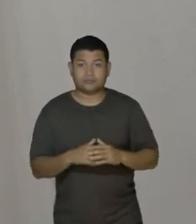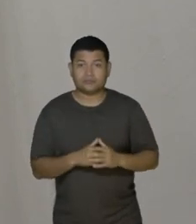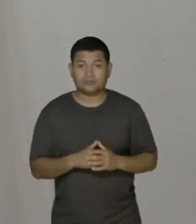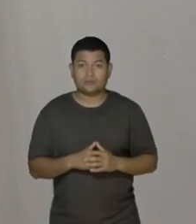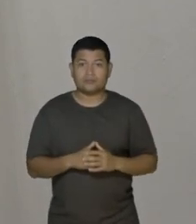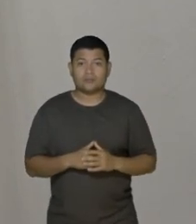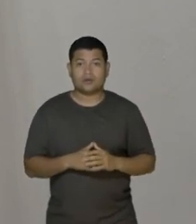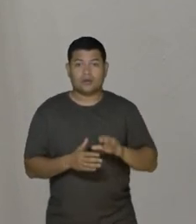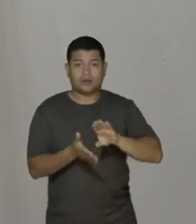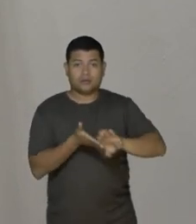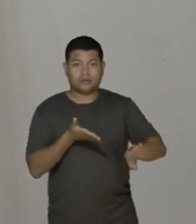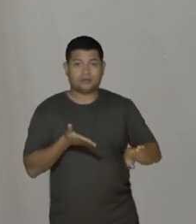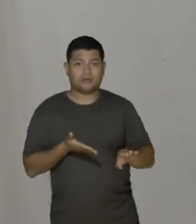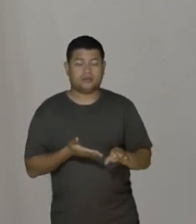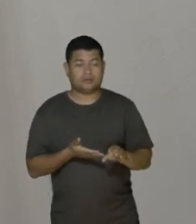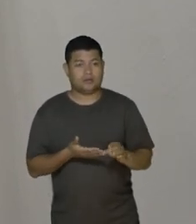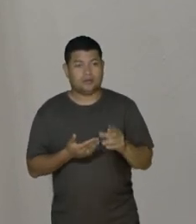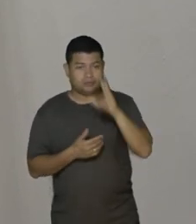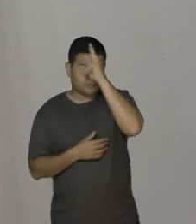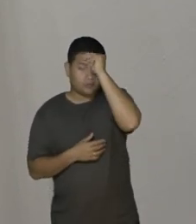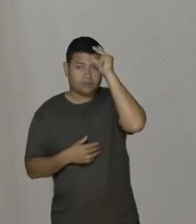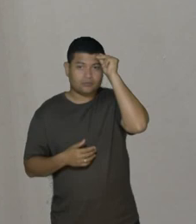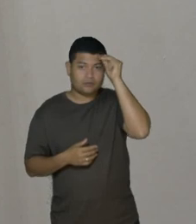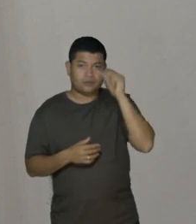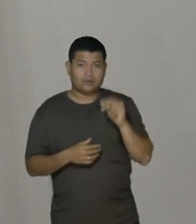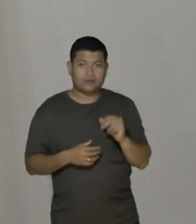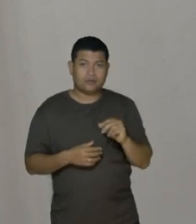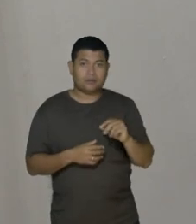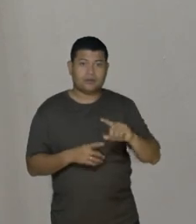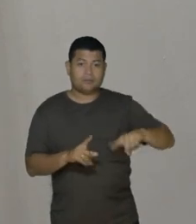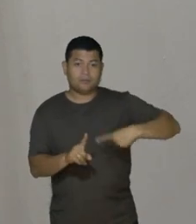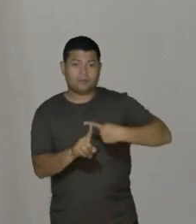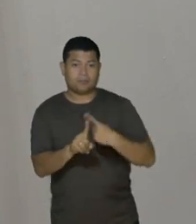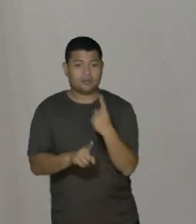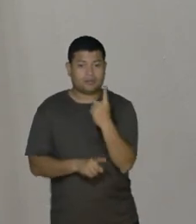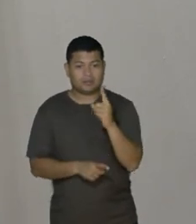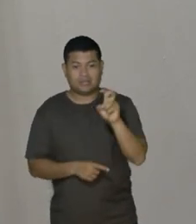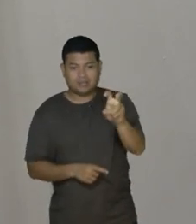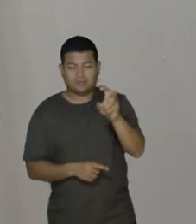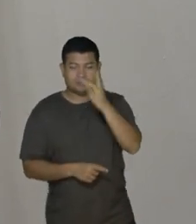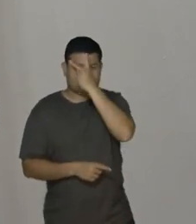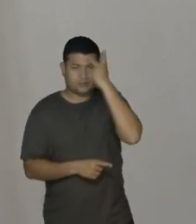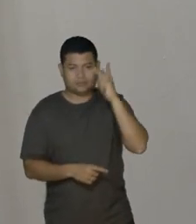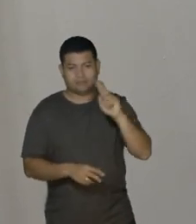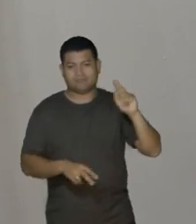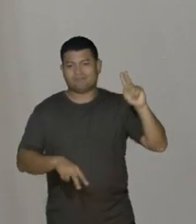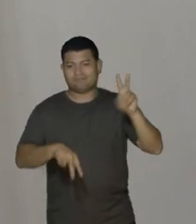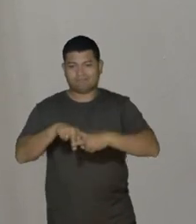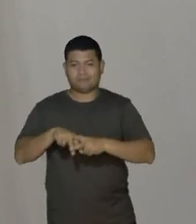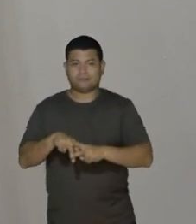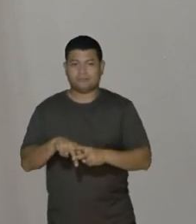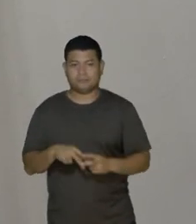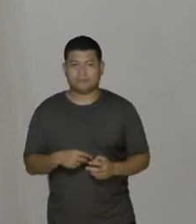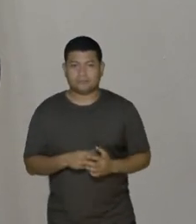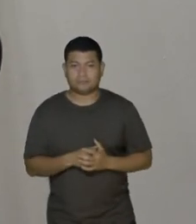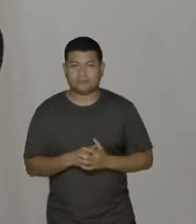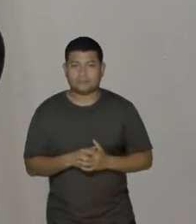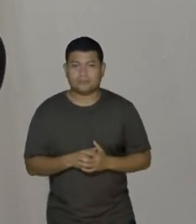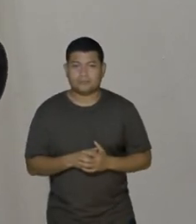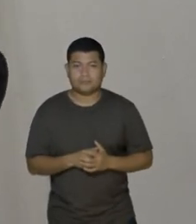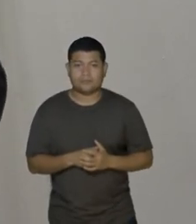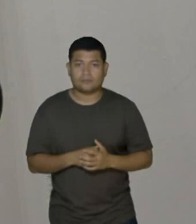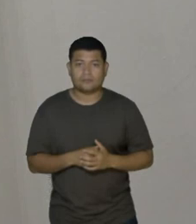tirando os prefeitos, mais 15 prisões preventivas foram efetuadas.